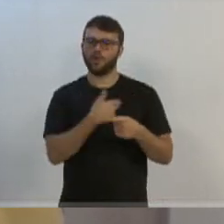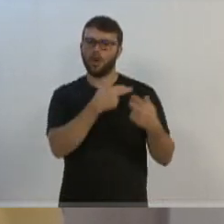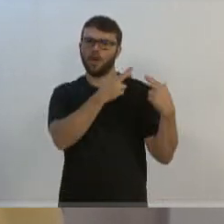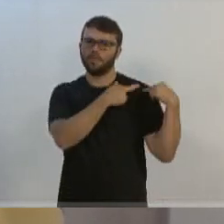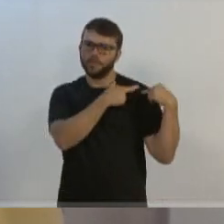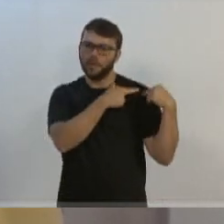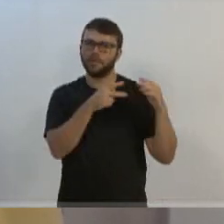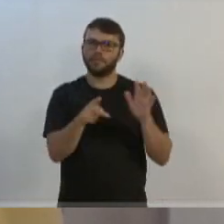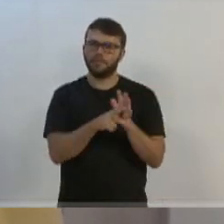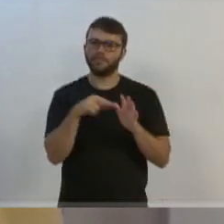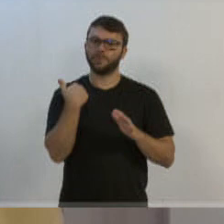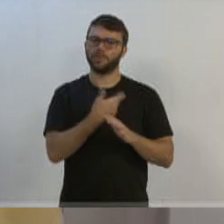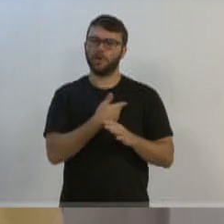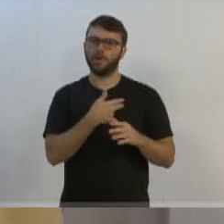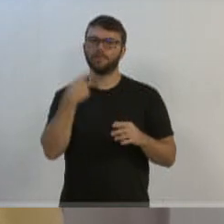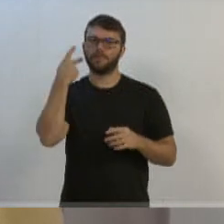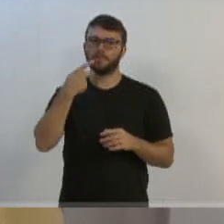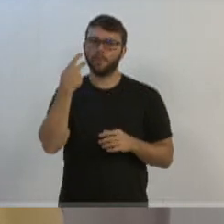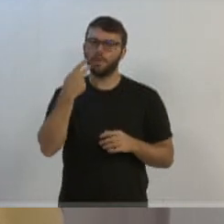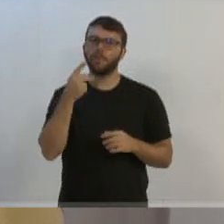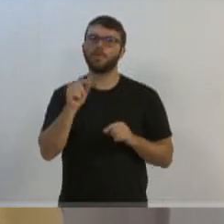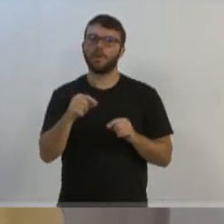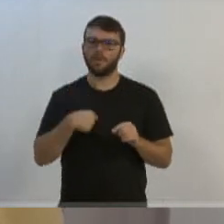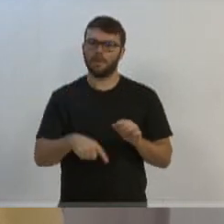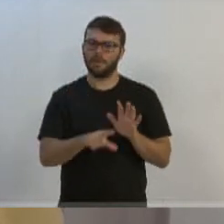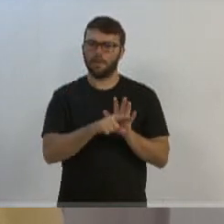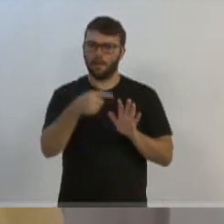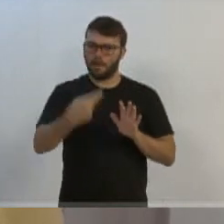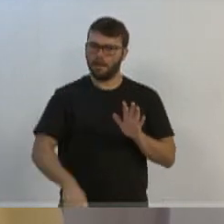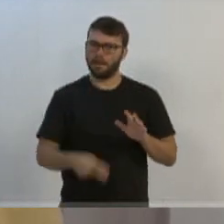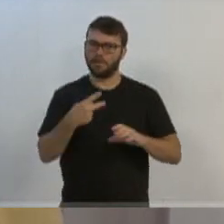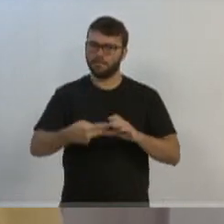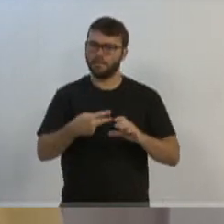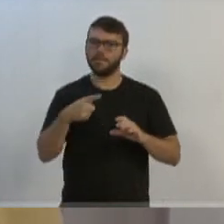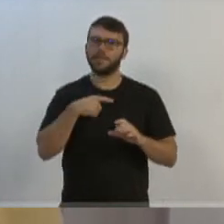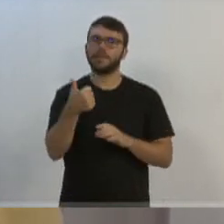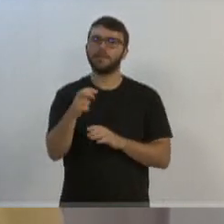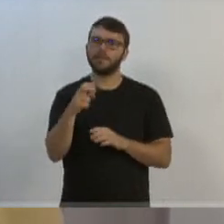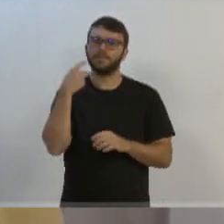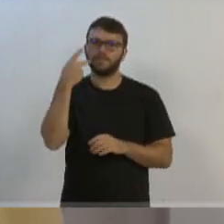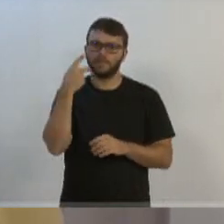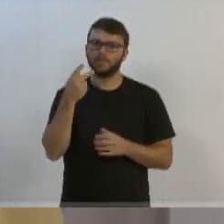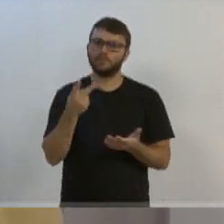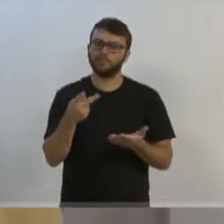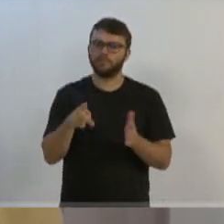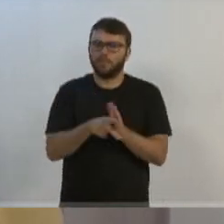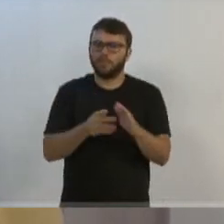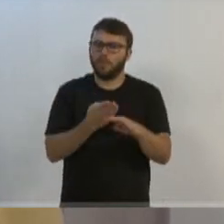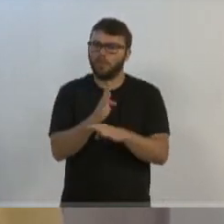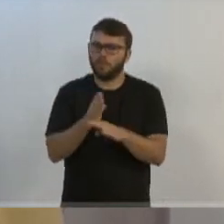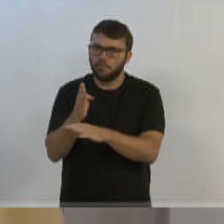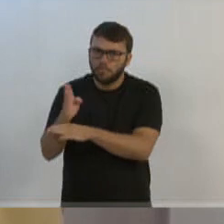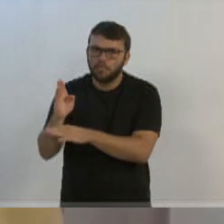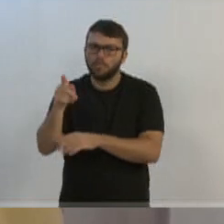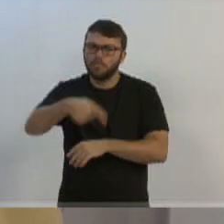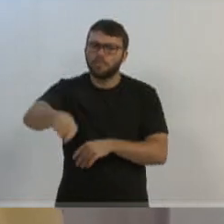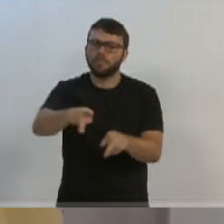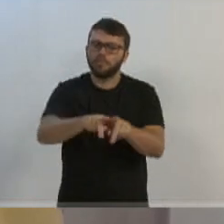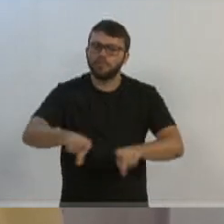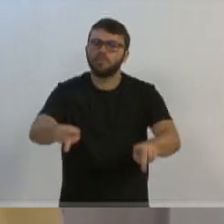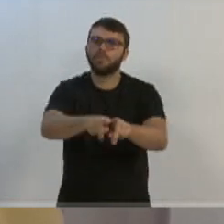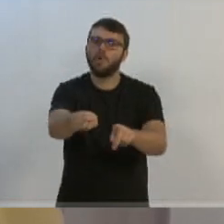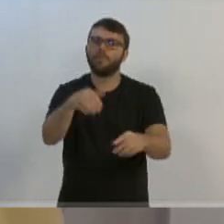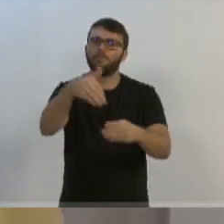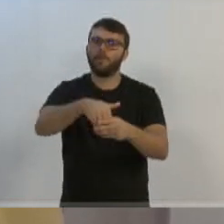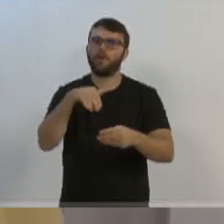enquanto vereadores. Essa Casa Legislativa possui os 15 vereadores que são eleitos, foram todos eles eleitos pelo povo, para que a